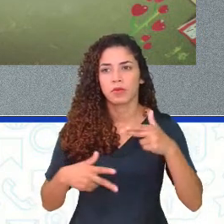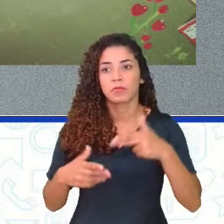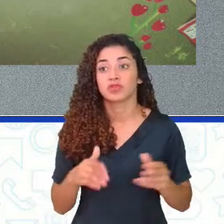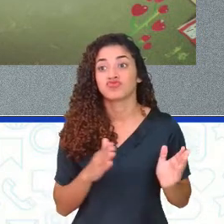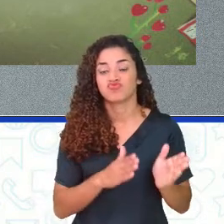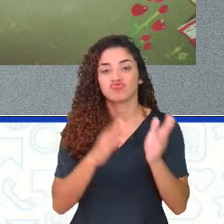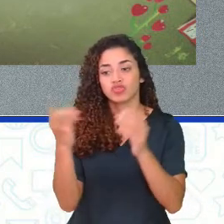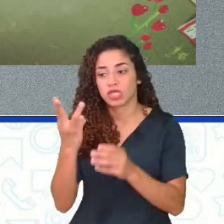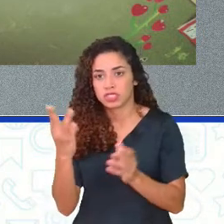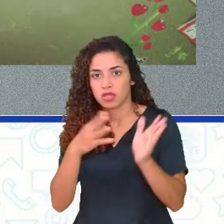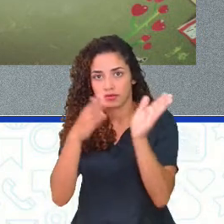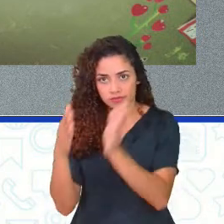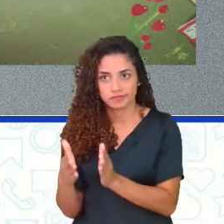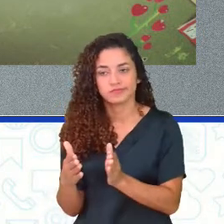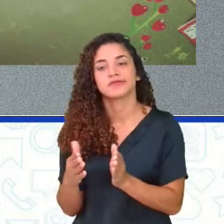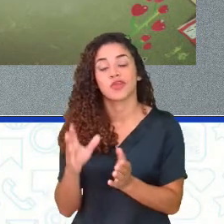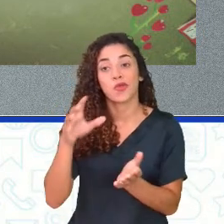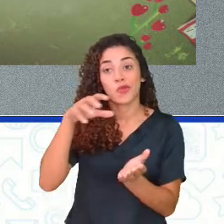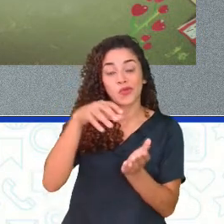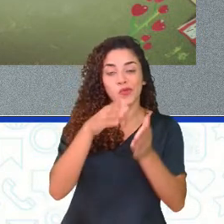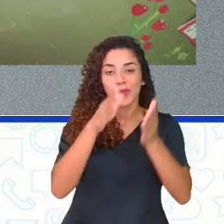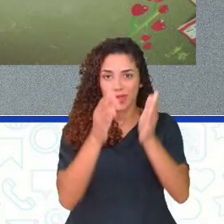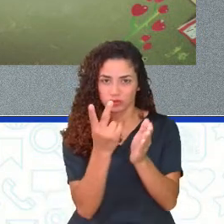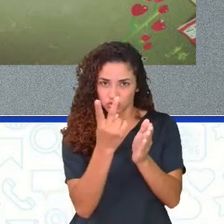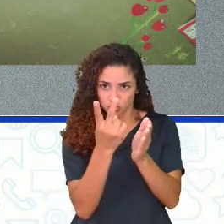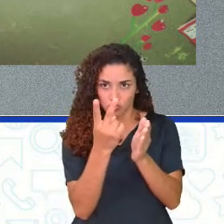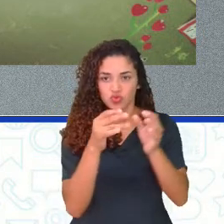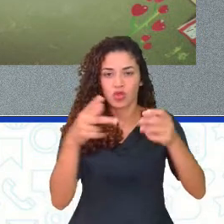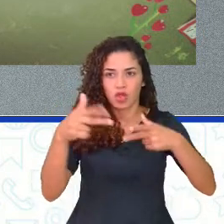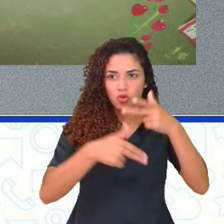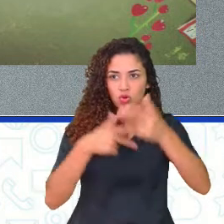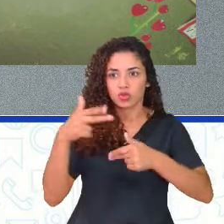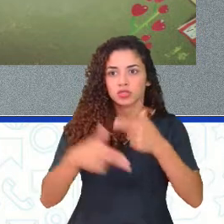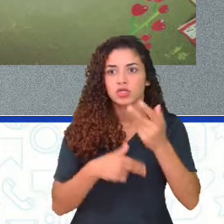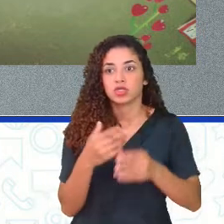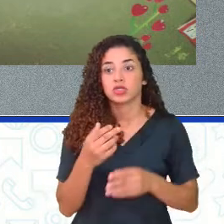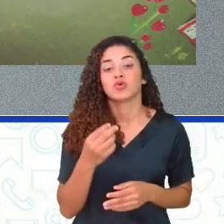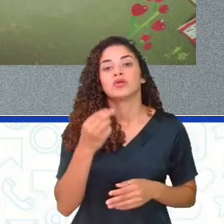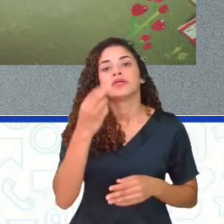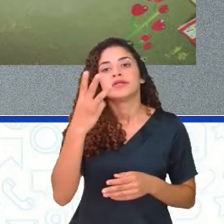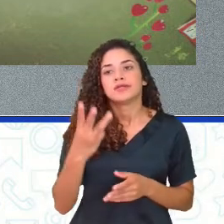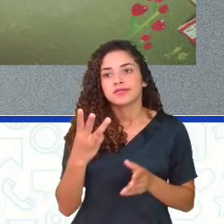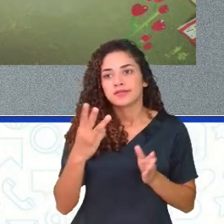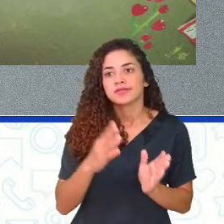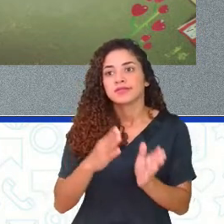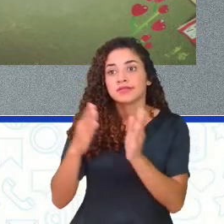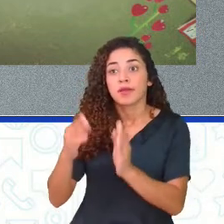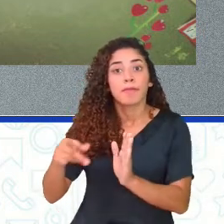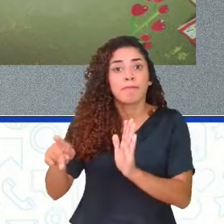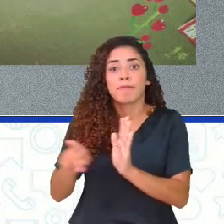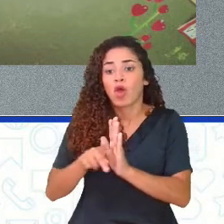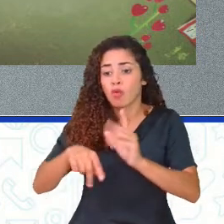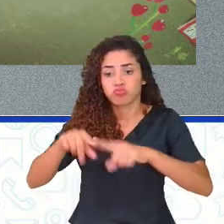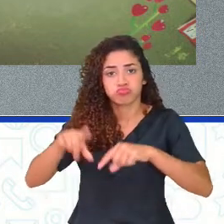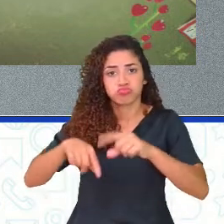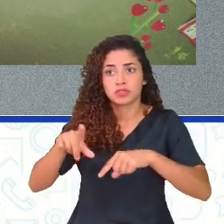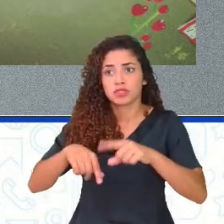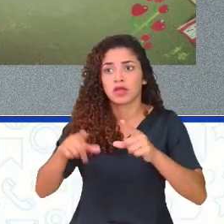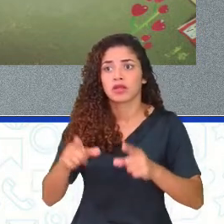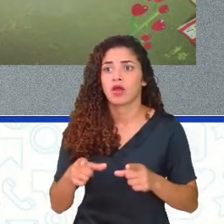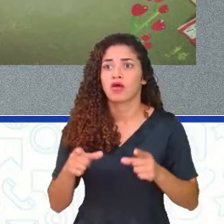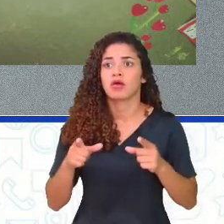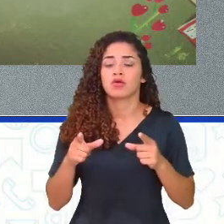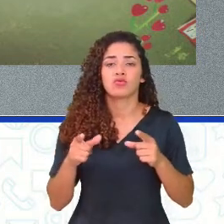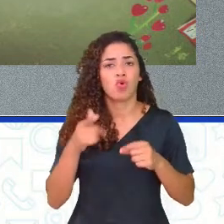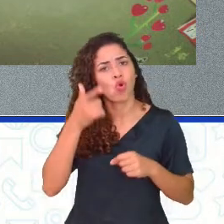terceiro também, esse do meio, foi recortando. E o outro aproveitou a própria embalagem para fazer o tronco, para